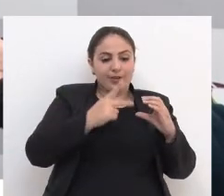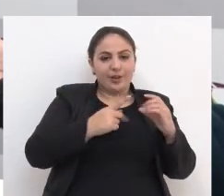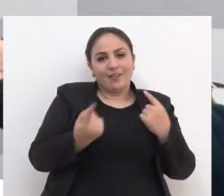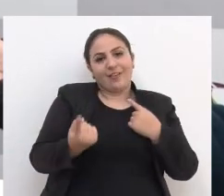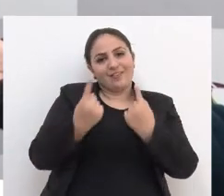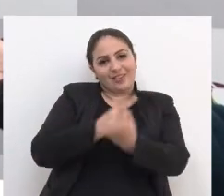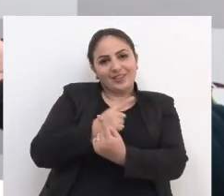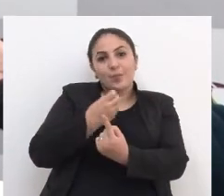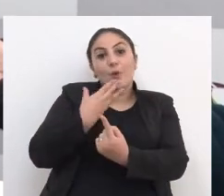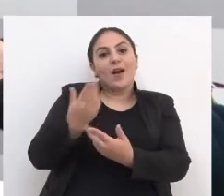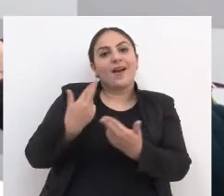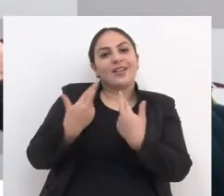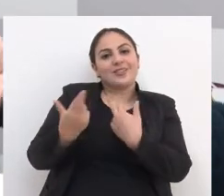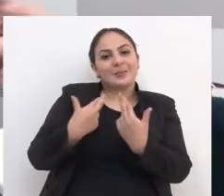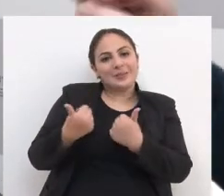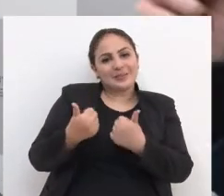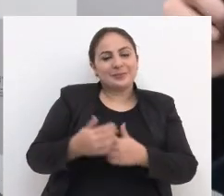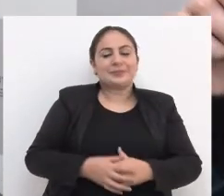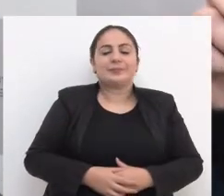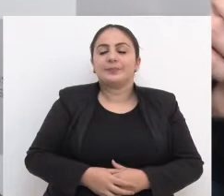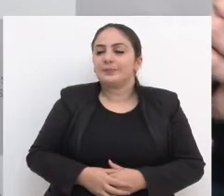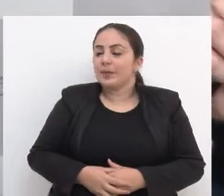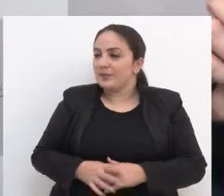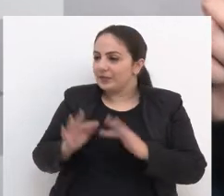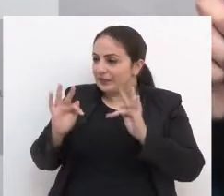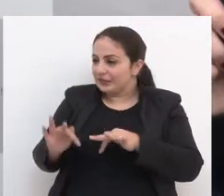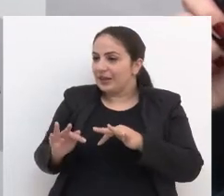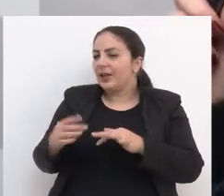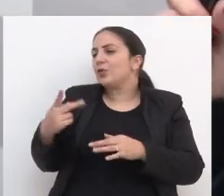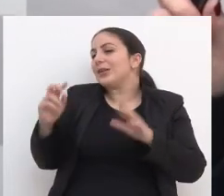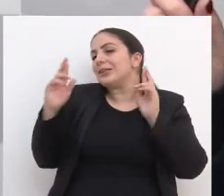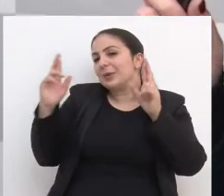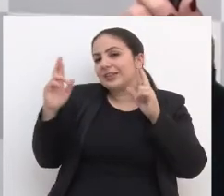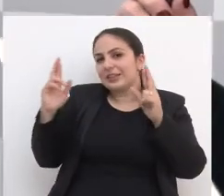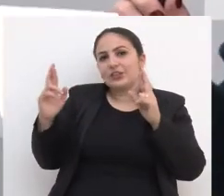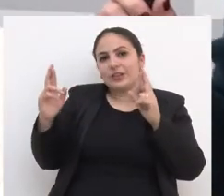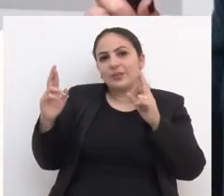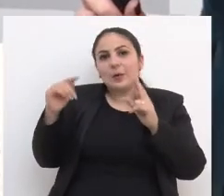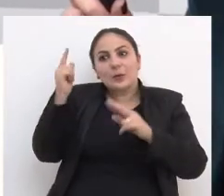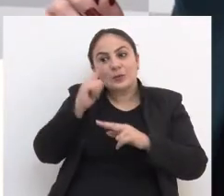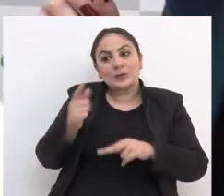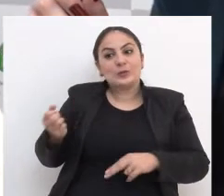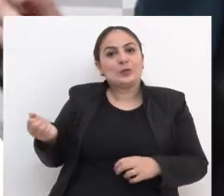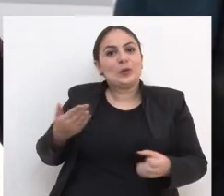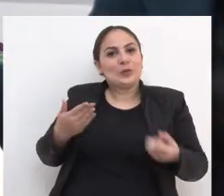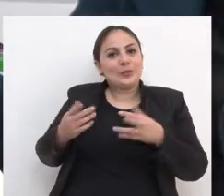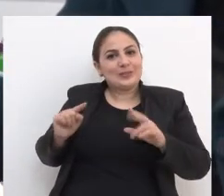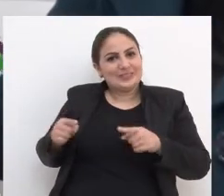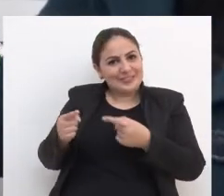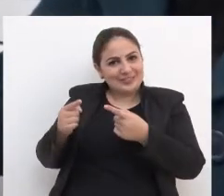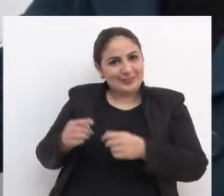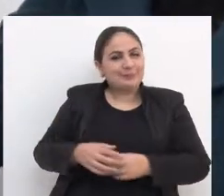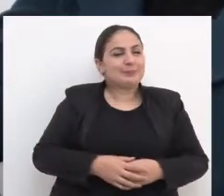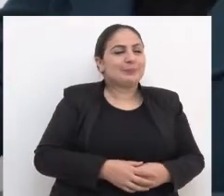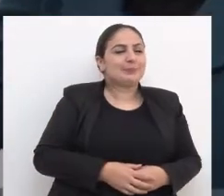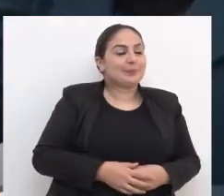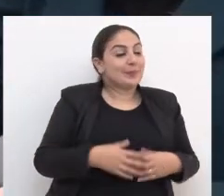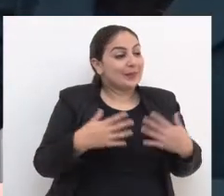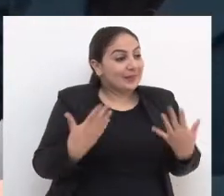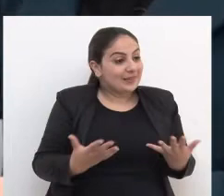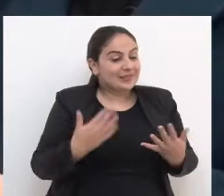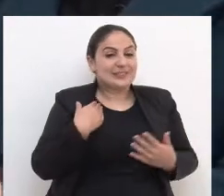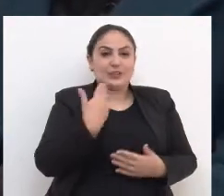refere, então, à troca de informações. Para encerrar, suas expectativas, então, ao encarar este novo desafio? Nós